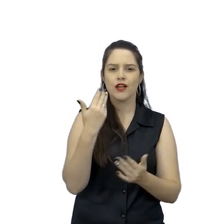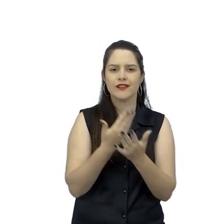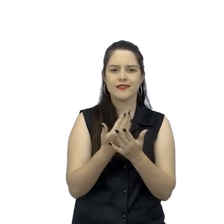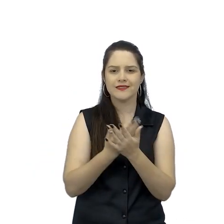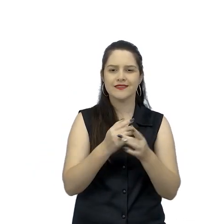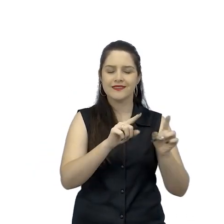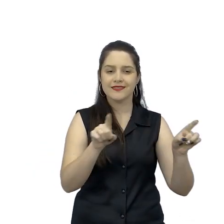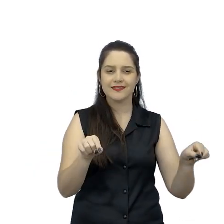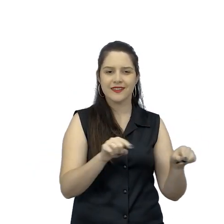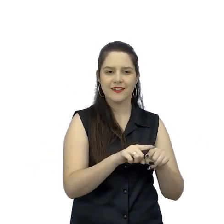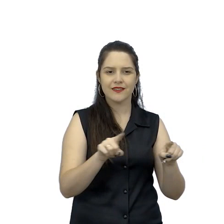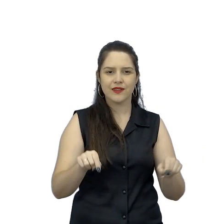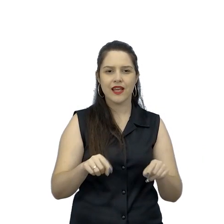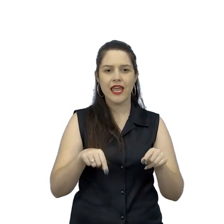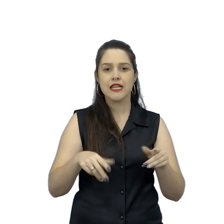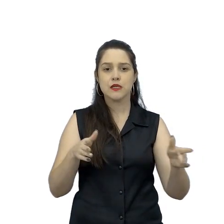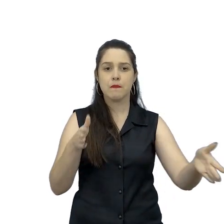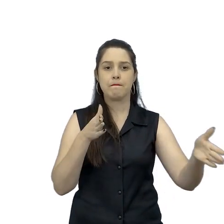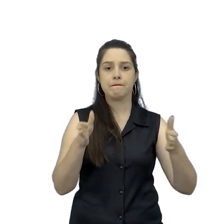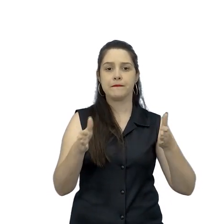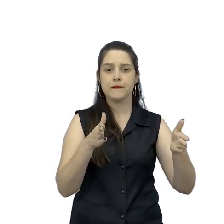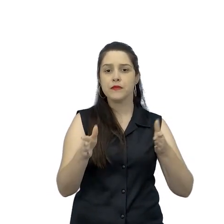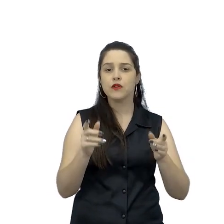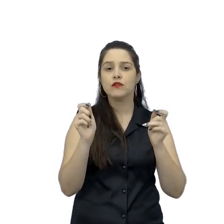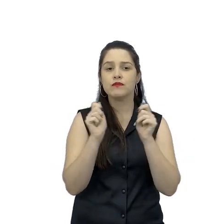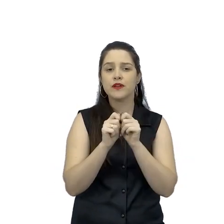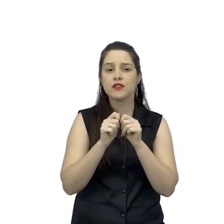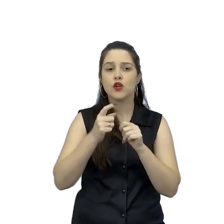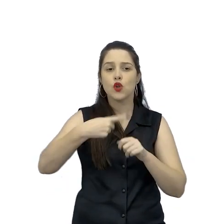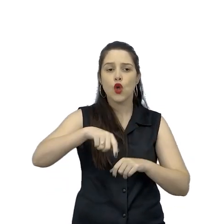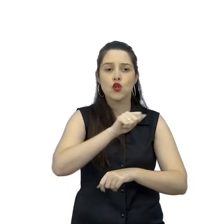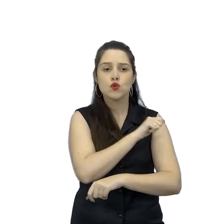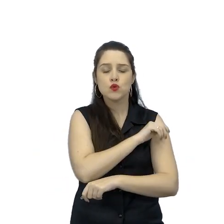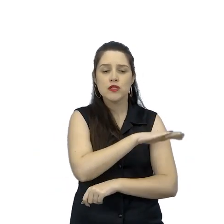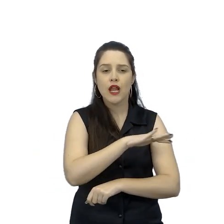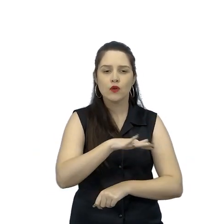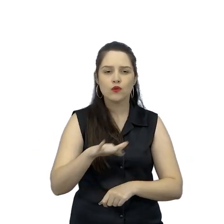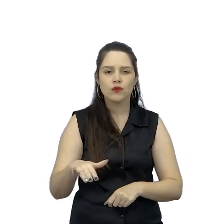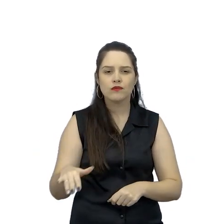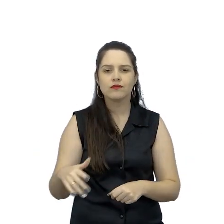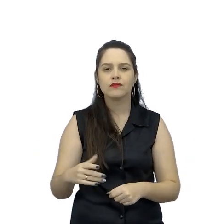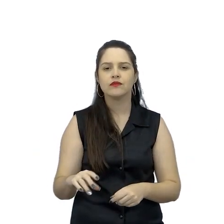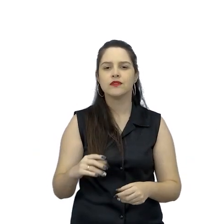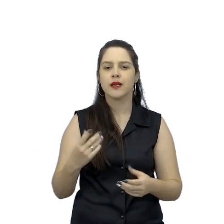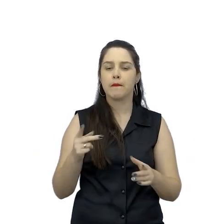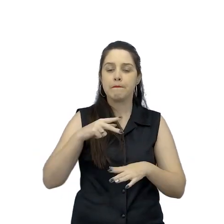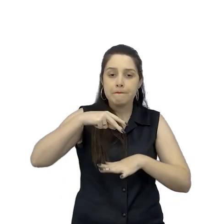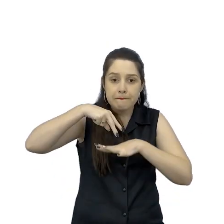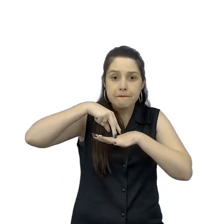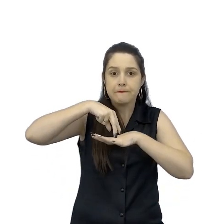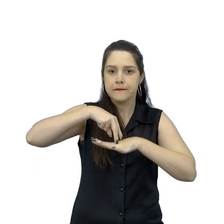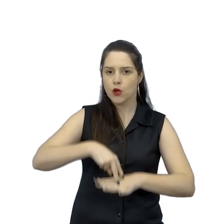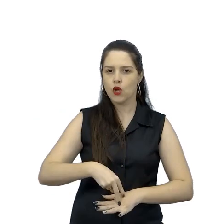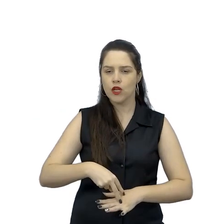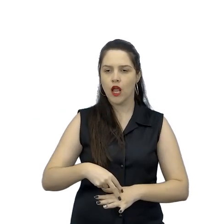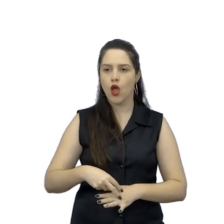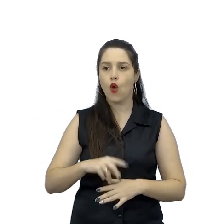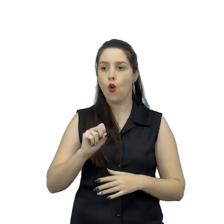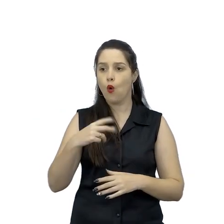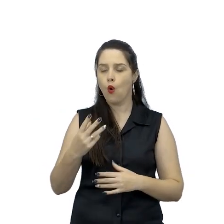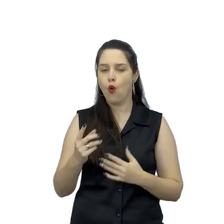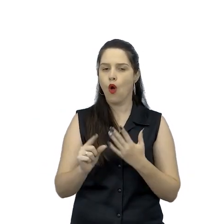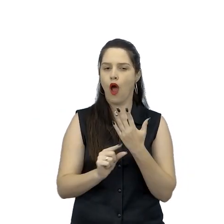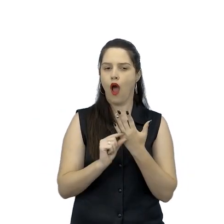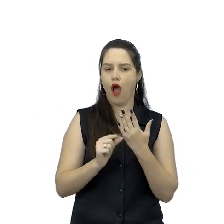a enriquecer esses momentos, a fazer com que os nossos alunos sejam protagonistas, sejam autônomos